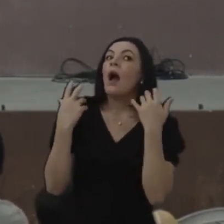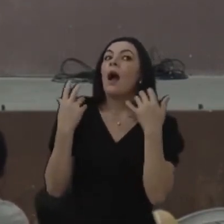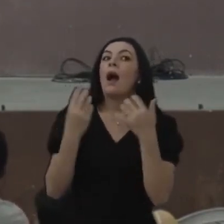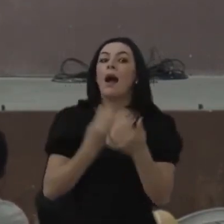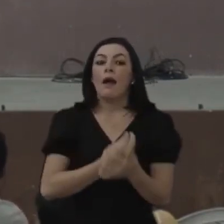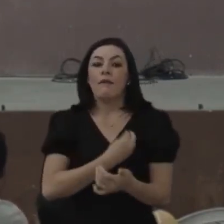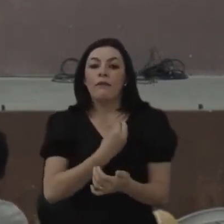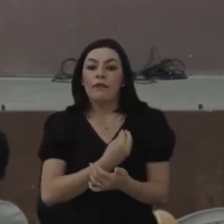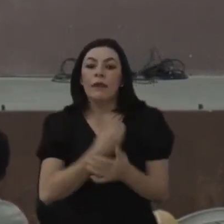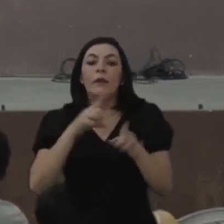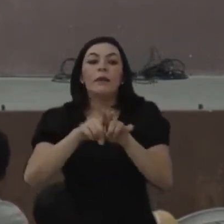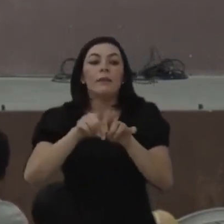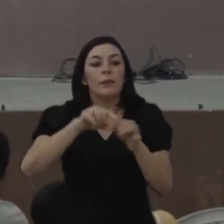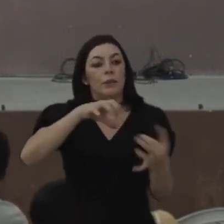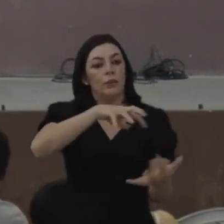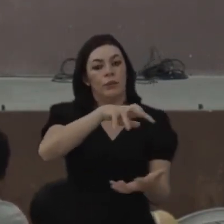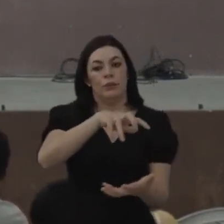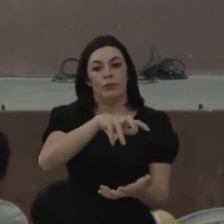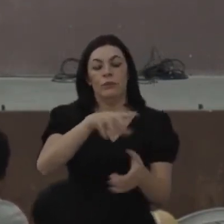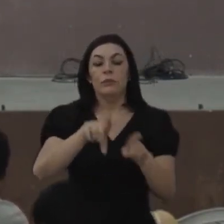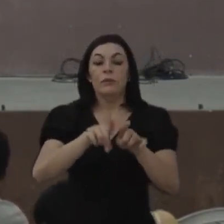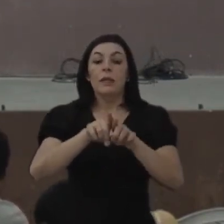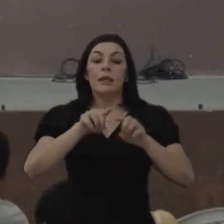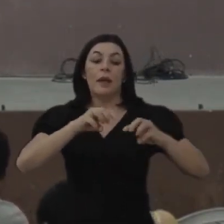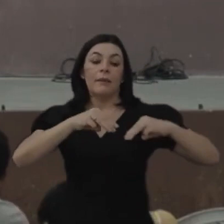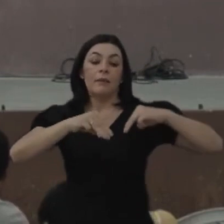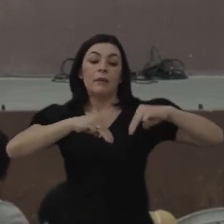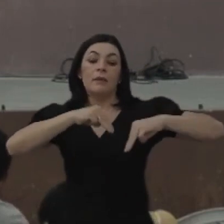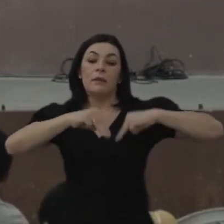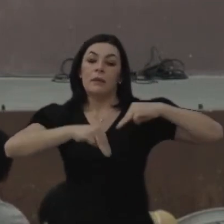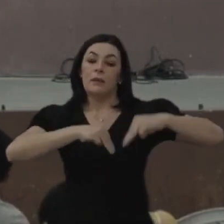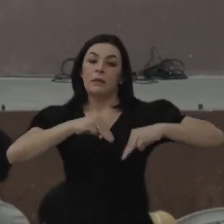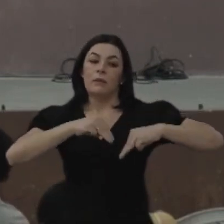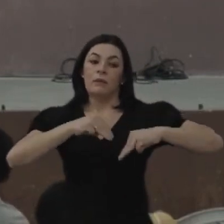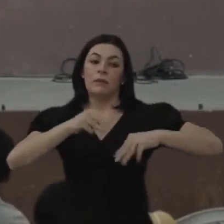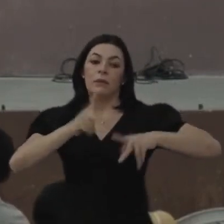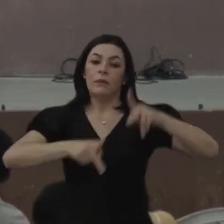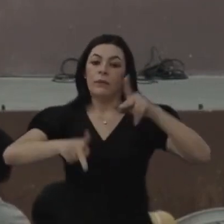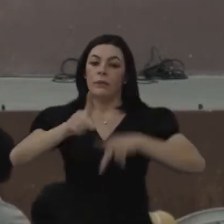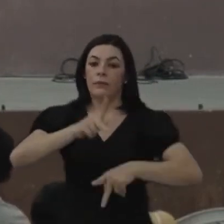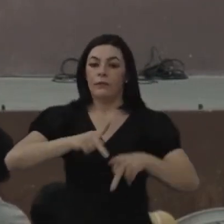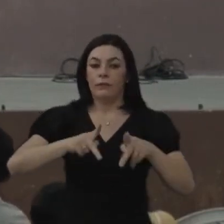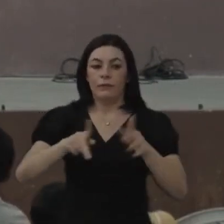e do mundo, e da missão do povo de Deus nesse mundo.